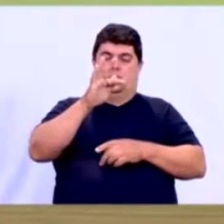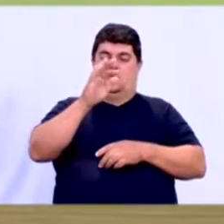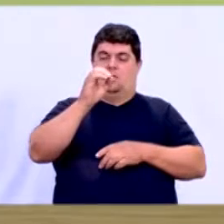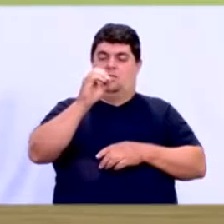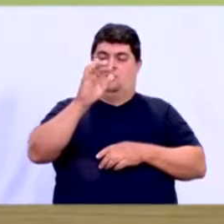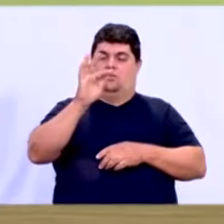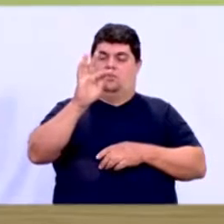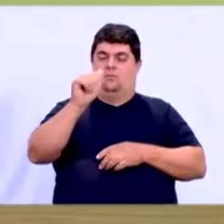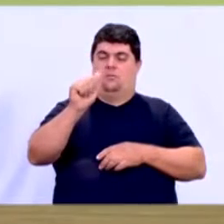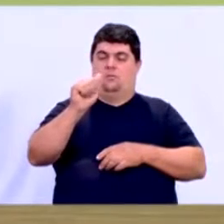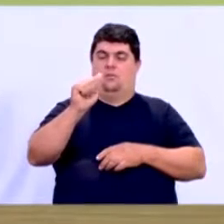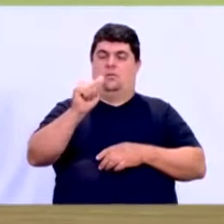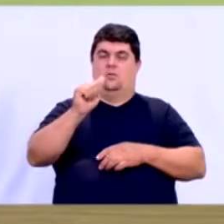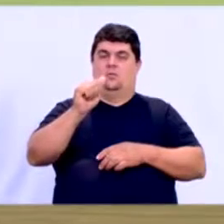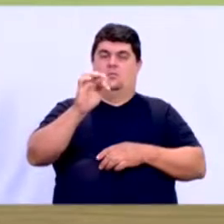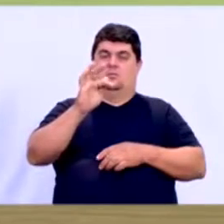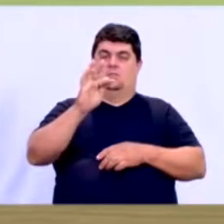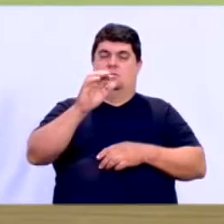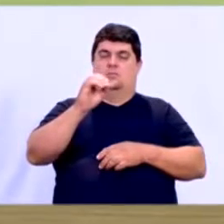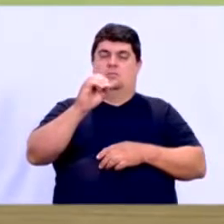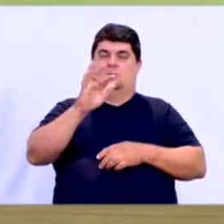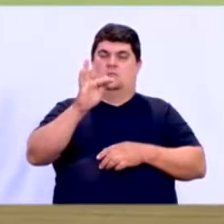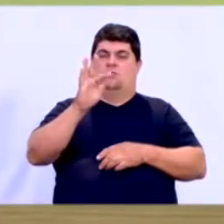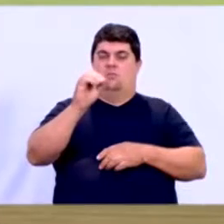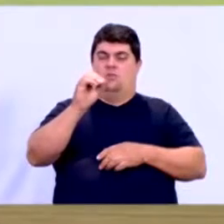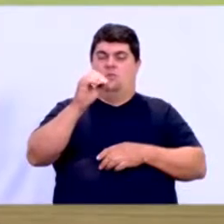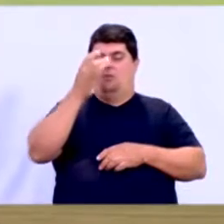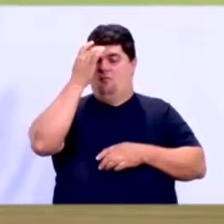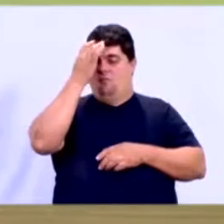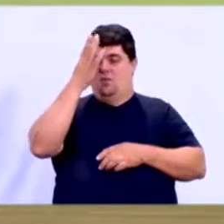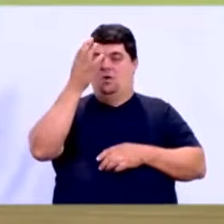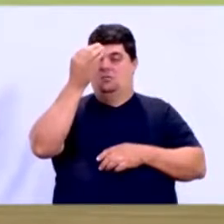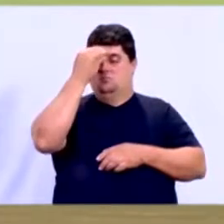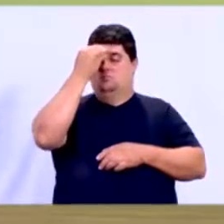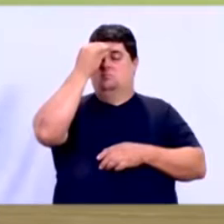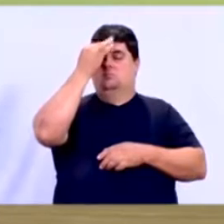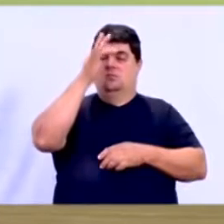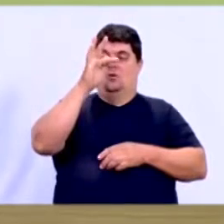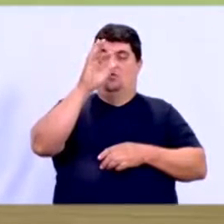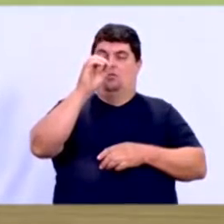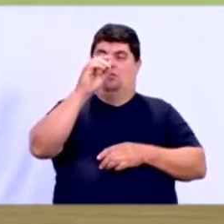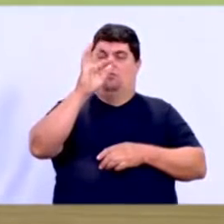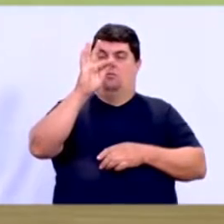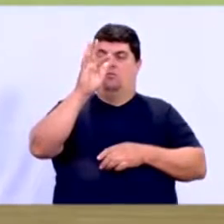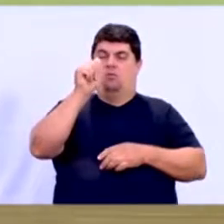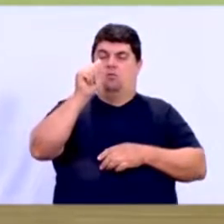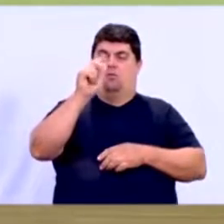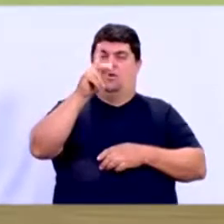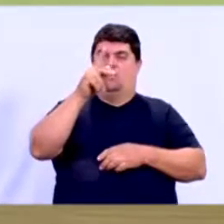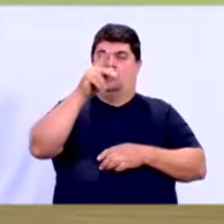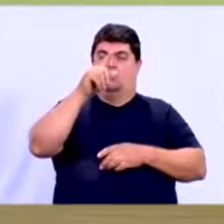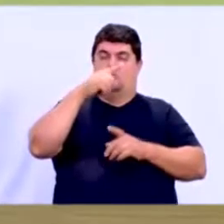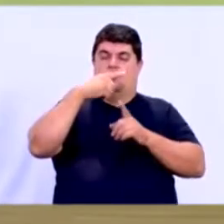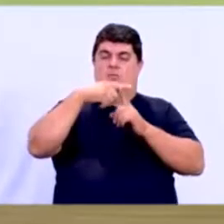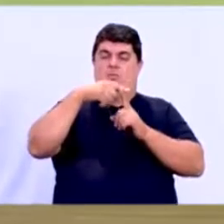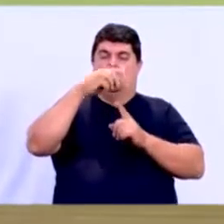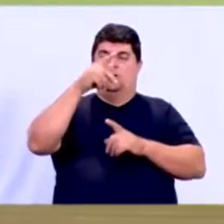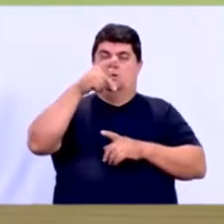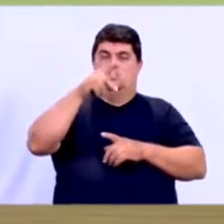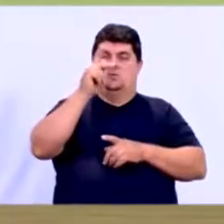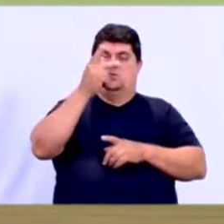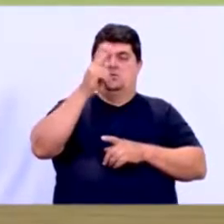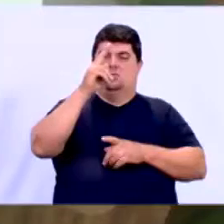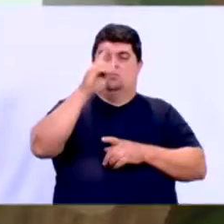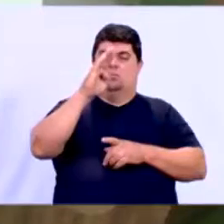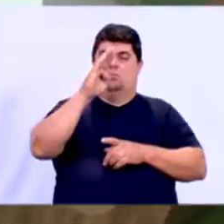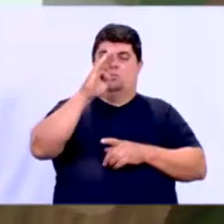oportunidades, fraquezas e ameaças, ou seria FOFA, fica mais fácil para a gente até decorar, não é verdade? Tem alguns autores que trabalham com essa descrição que facilita